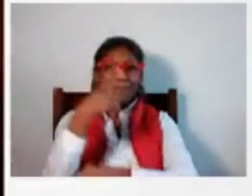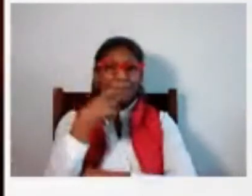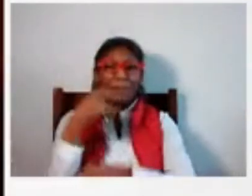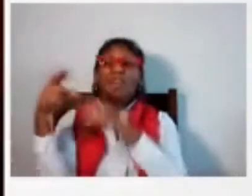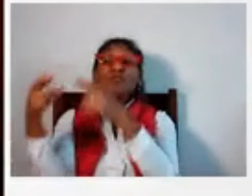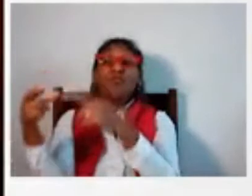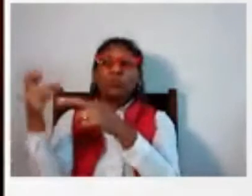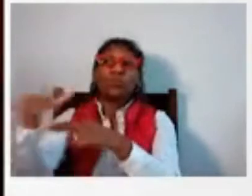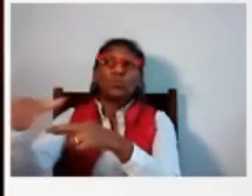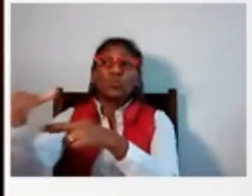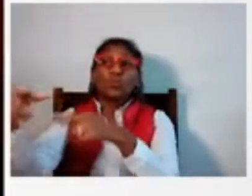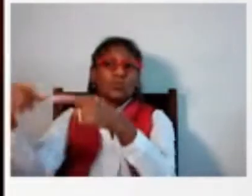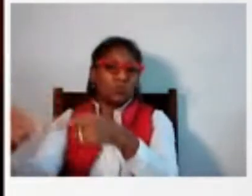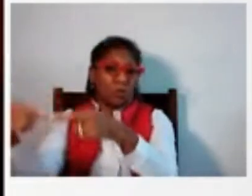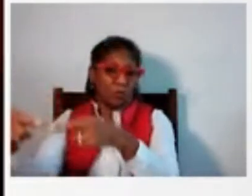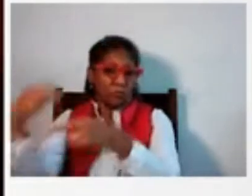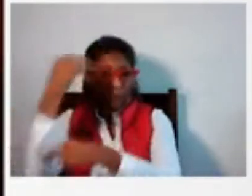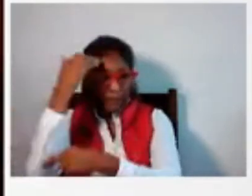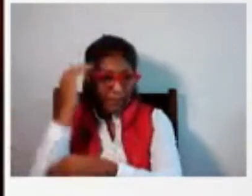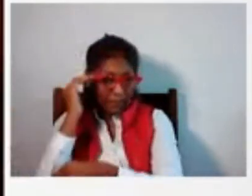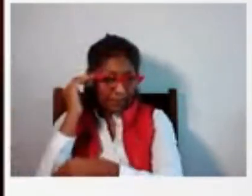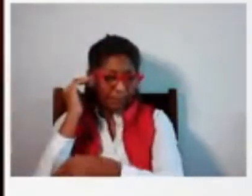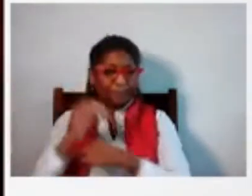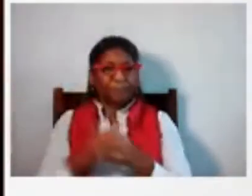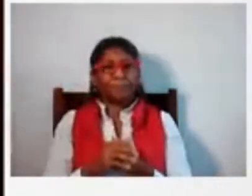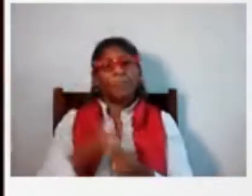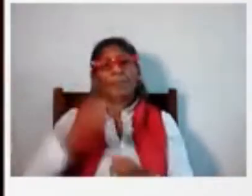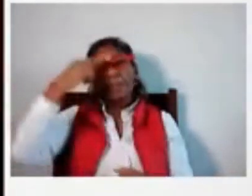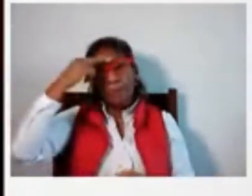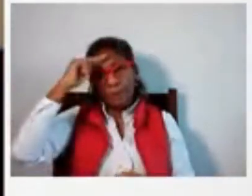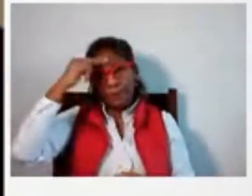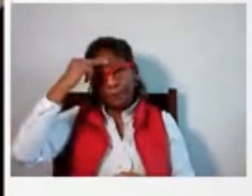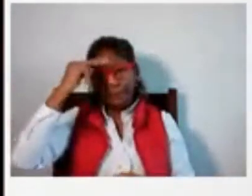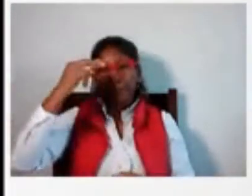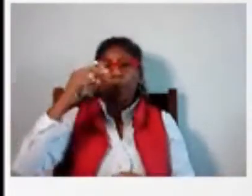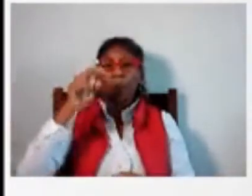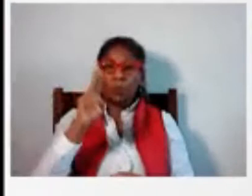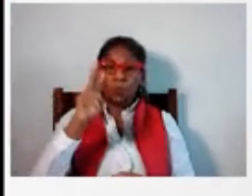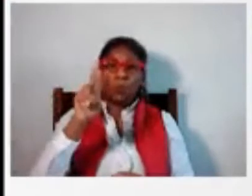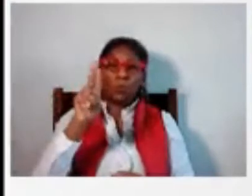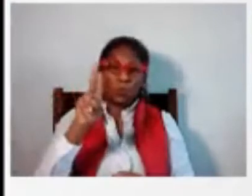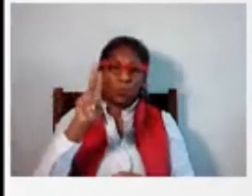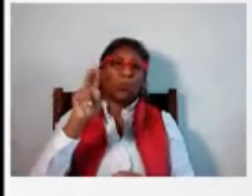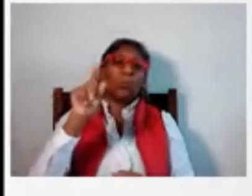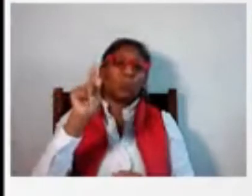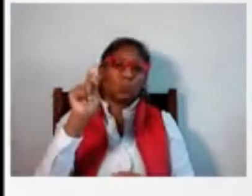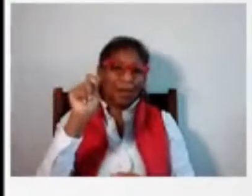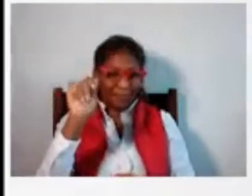né? Toda a região Santa Maria. Uruguaiana. Em Uruguaiana, nós